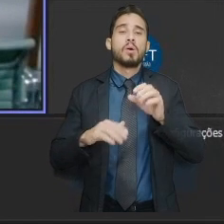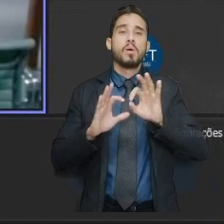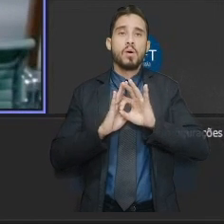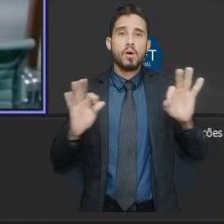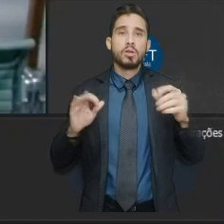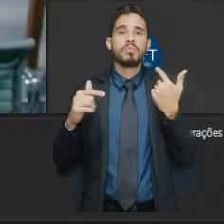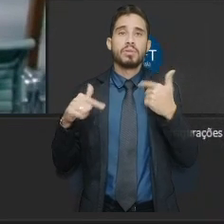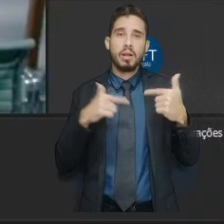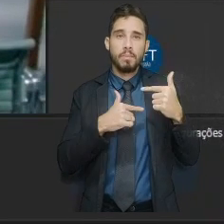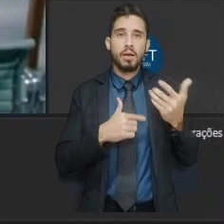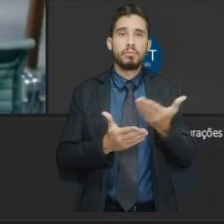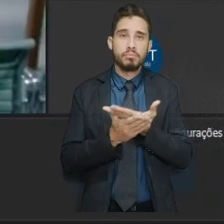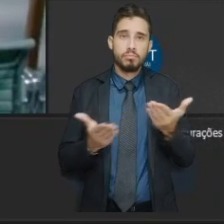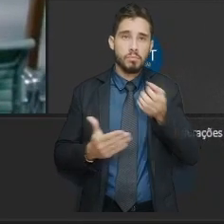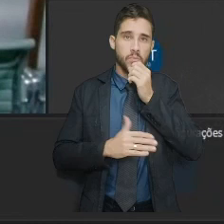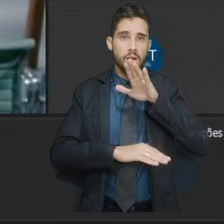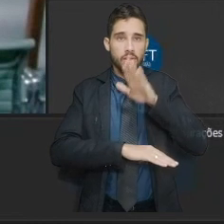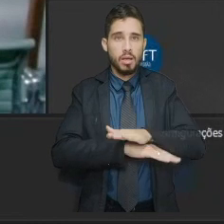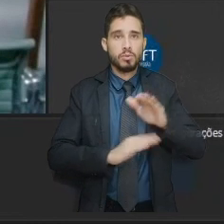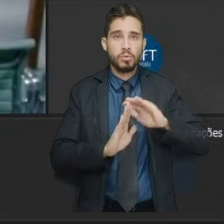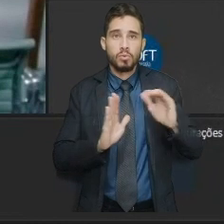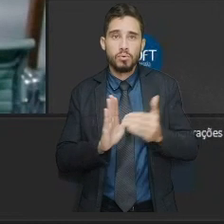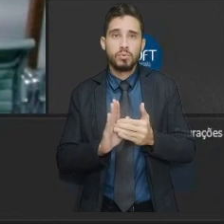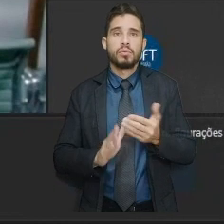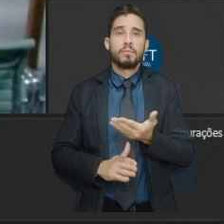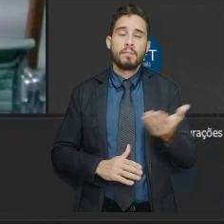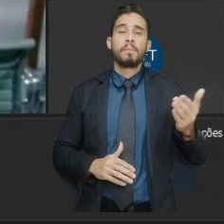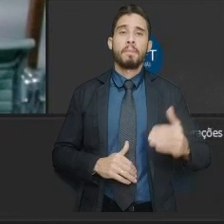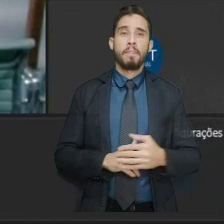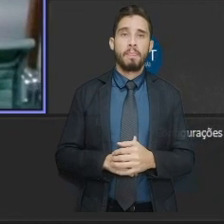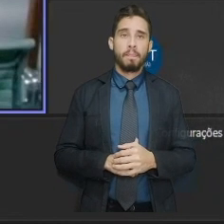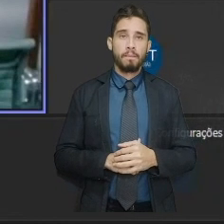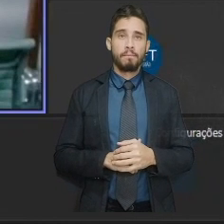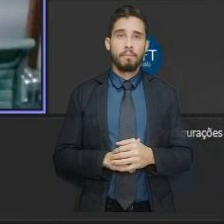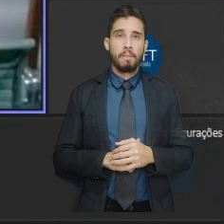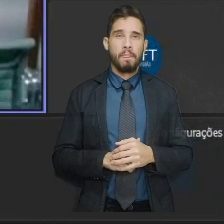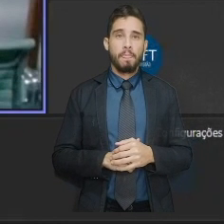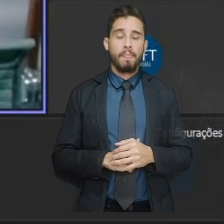excelente trabalho. Obrigada, boa tarde a todos.